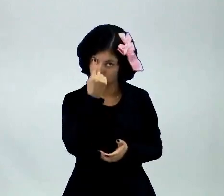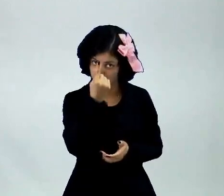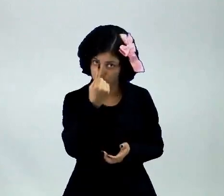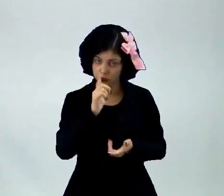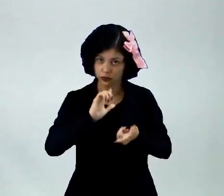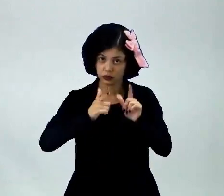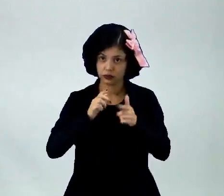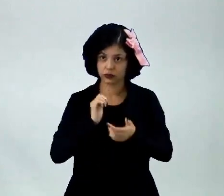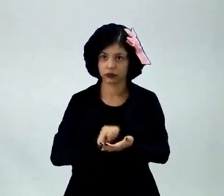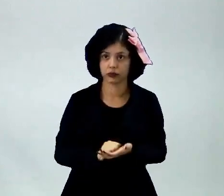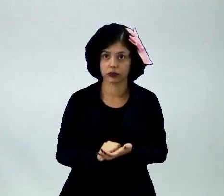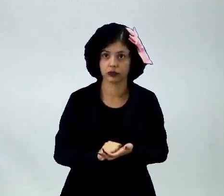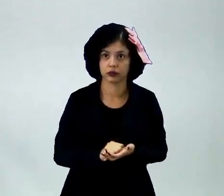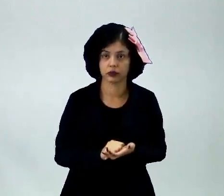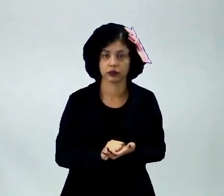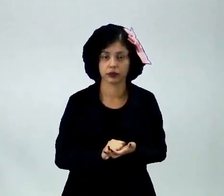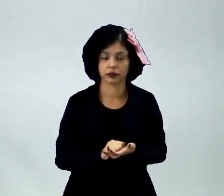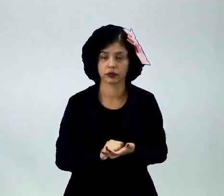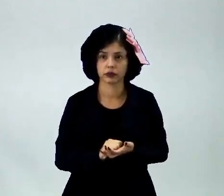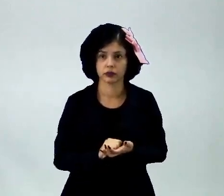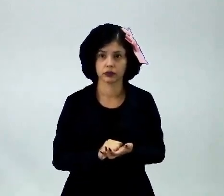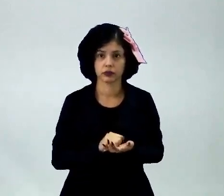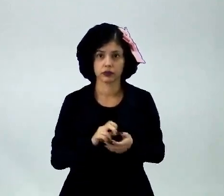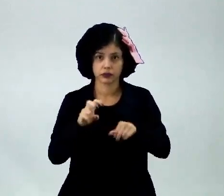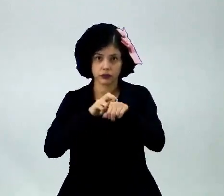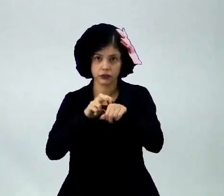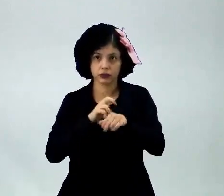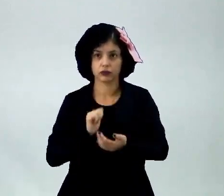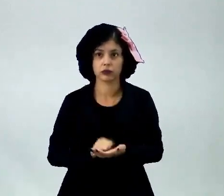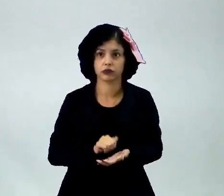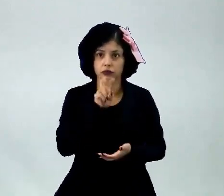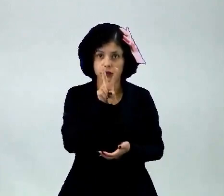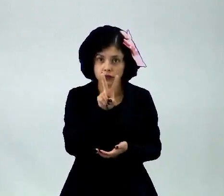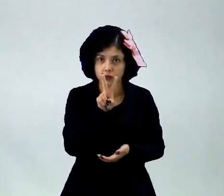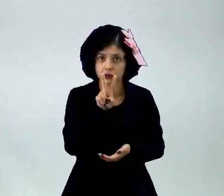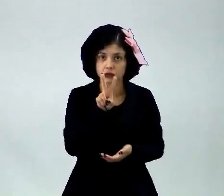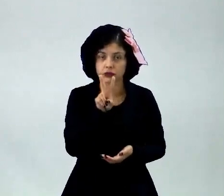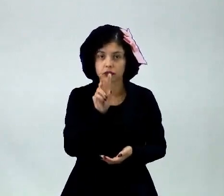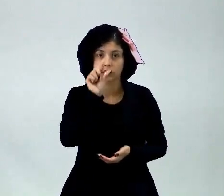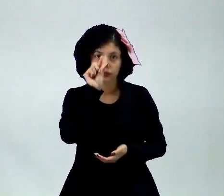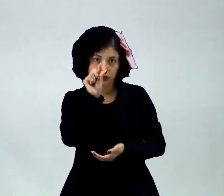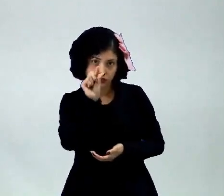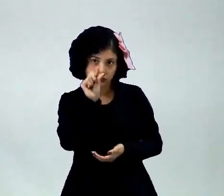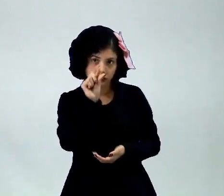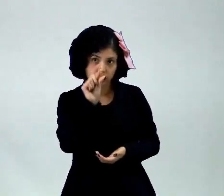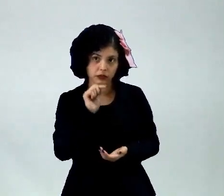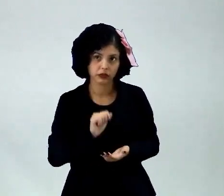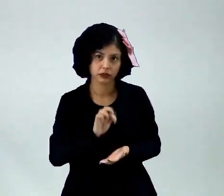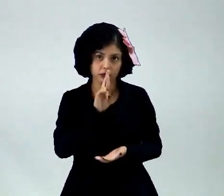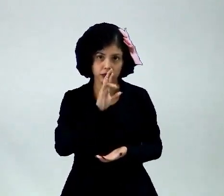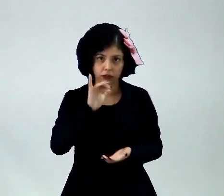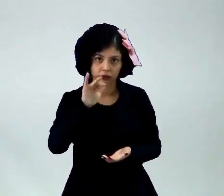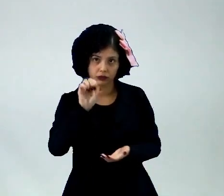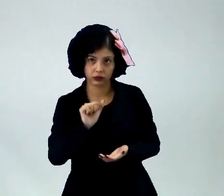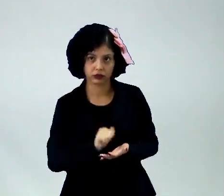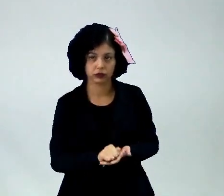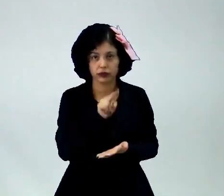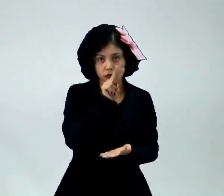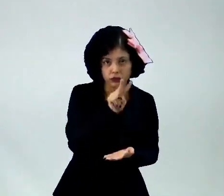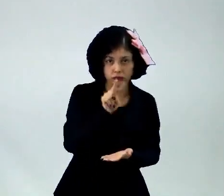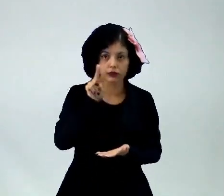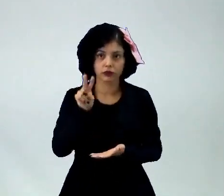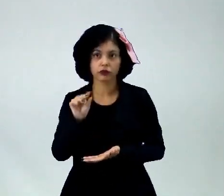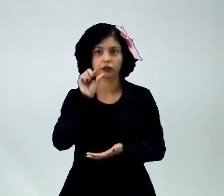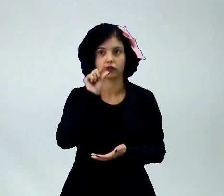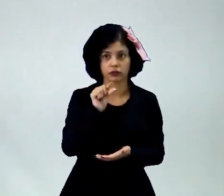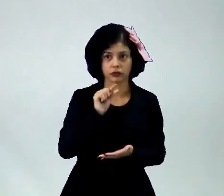só. Por exemplo, se ele for verde, o verde a gente viu que era uma característica recessiva. Então, nesse